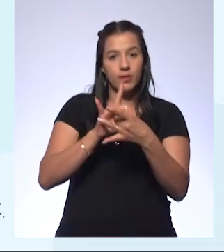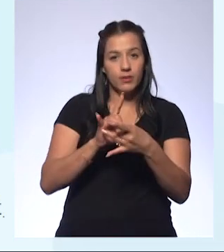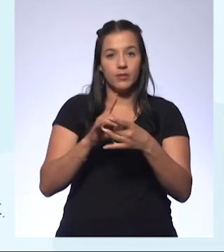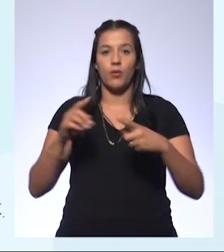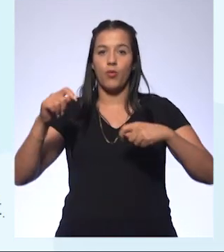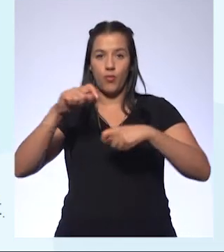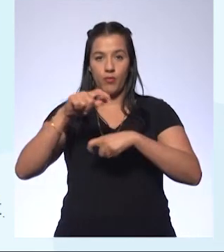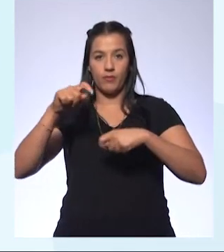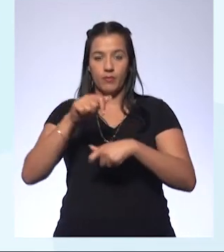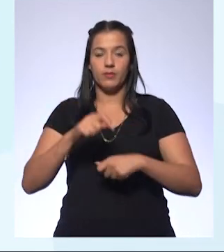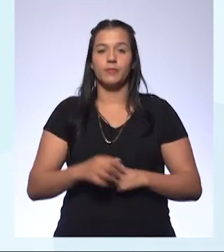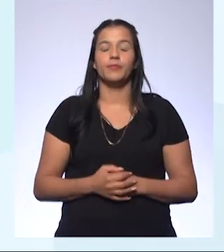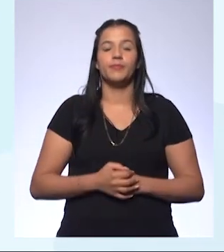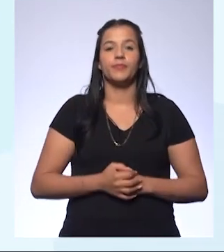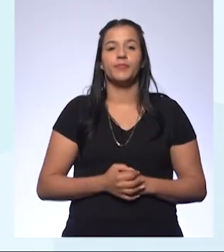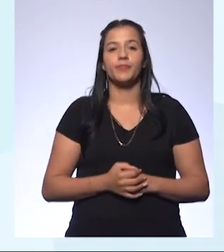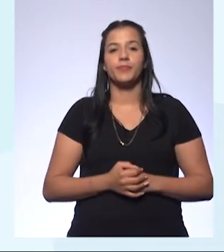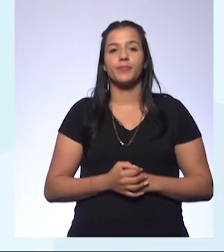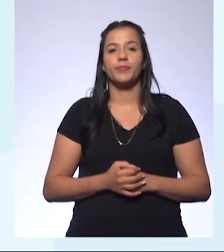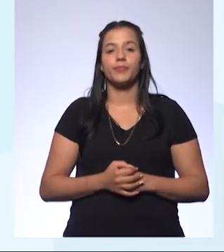covalente. Pode continuar.